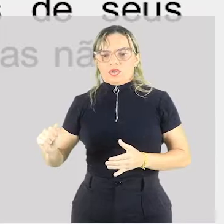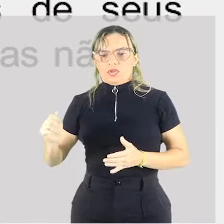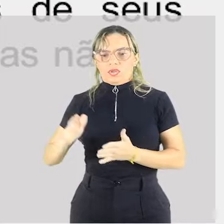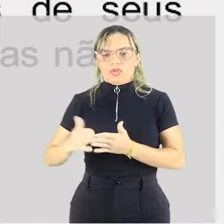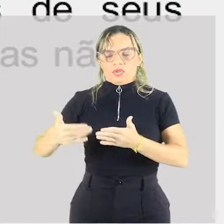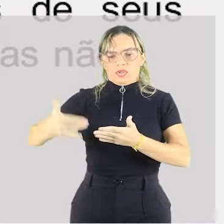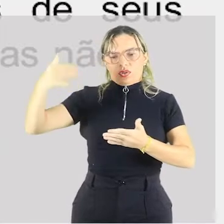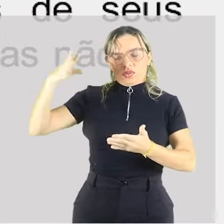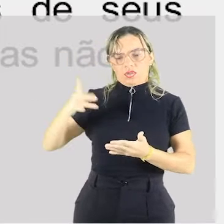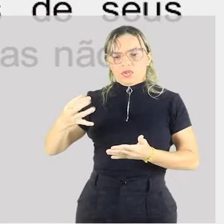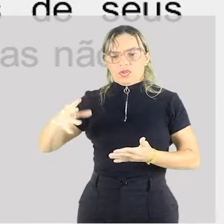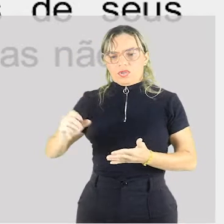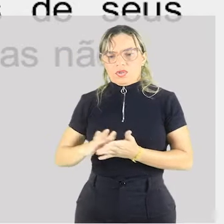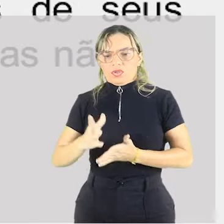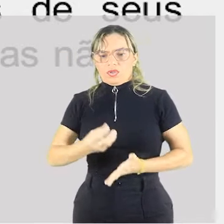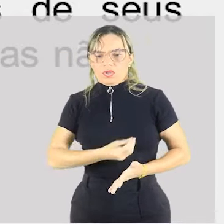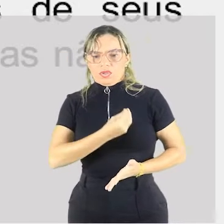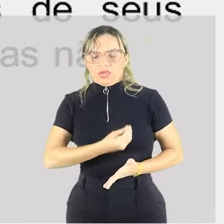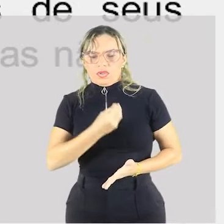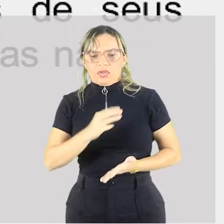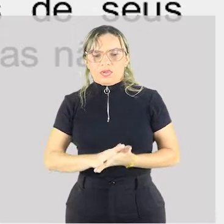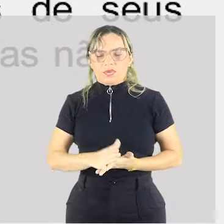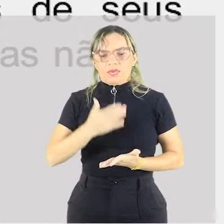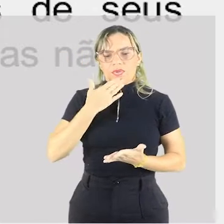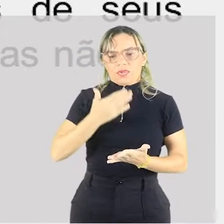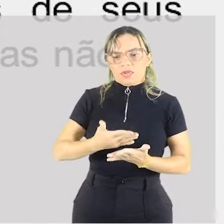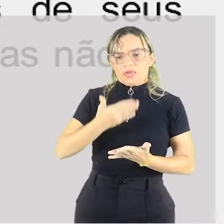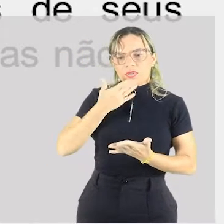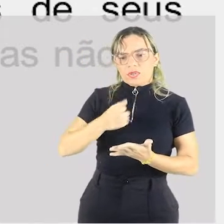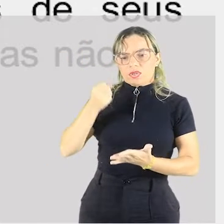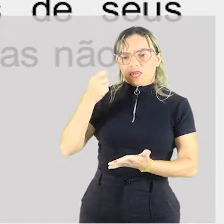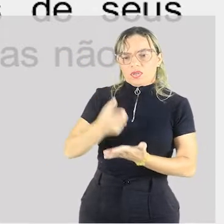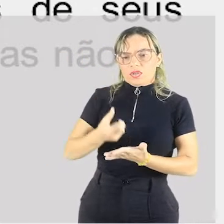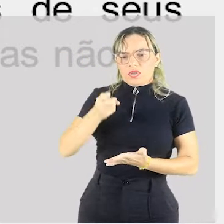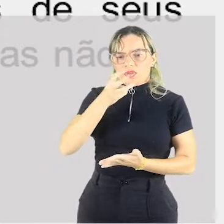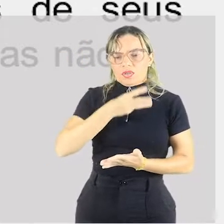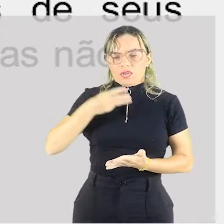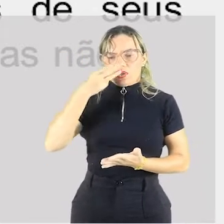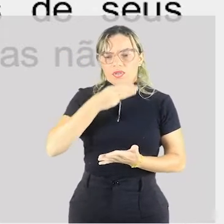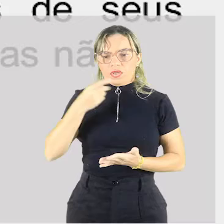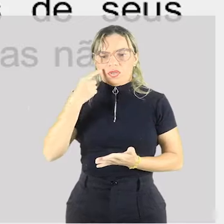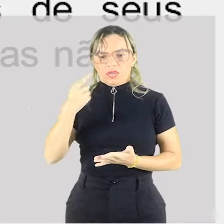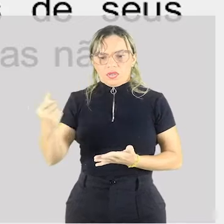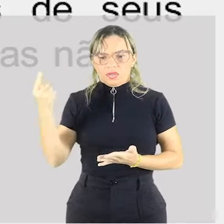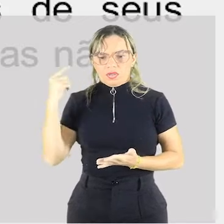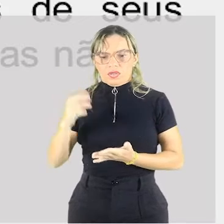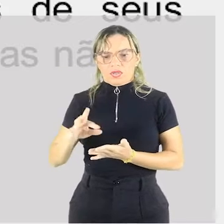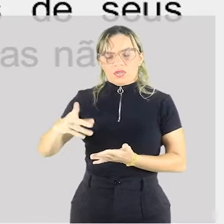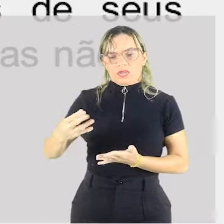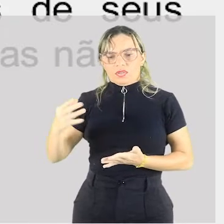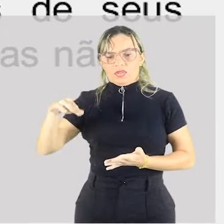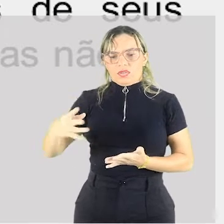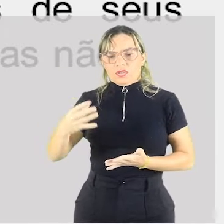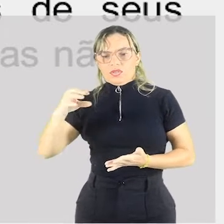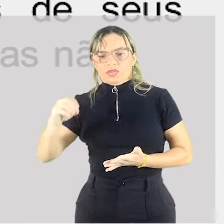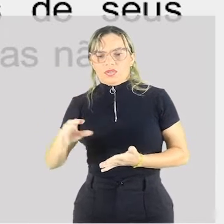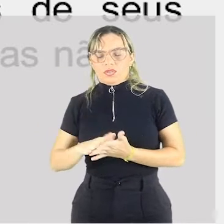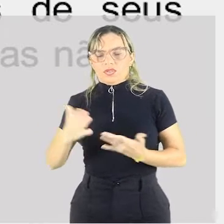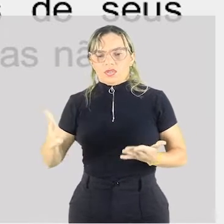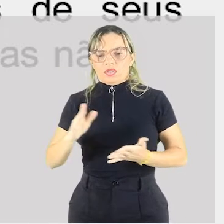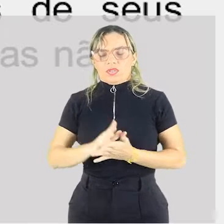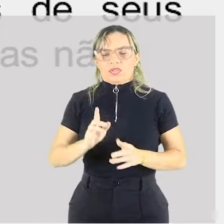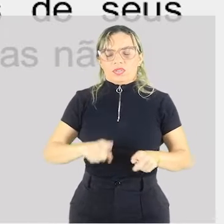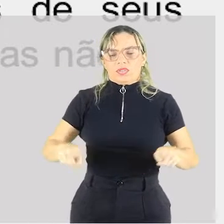bois, vivia a encomendar doces, as doceiras de Santo Antão. Vivia a receber presente